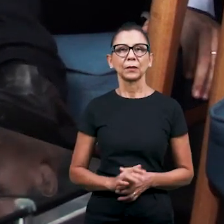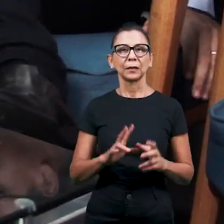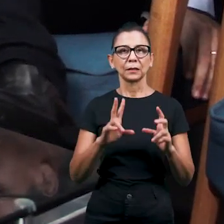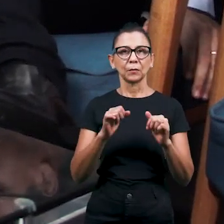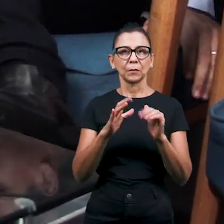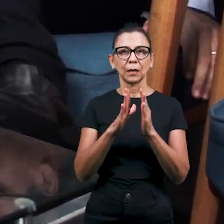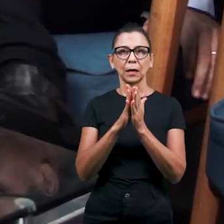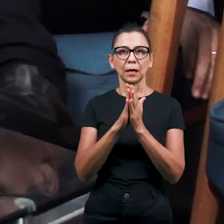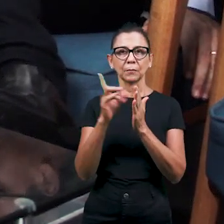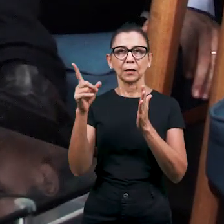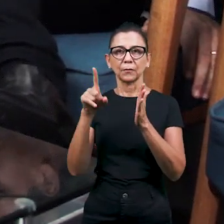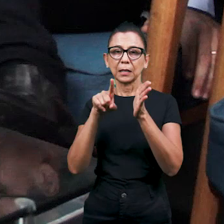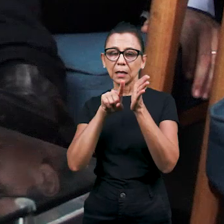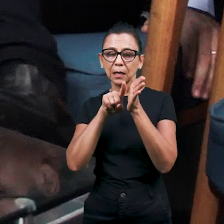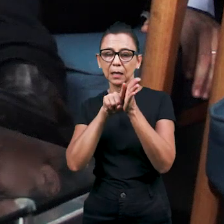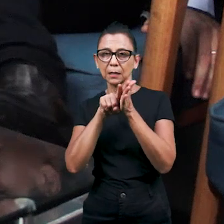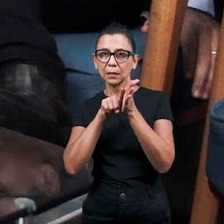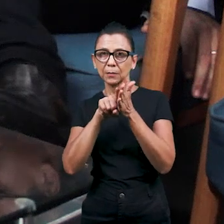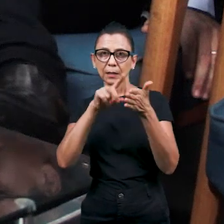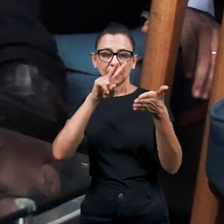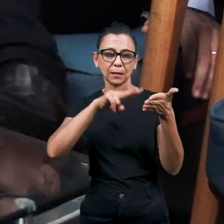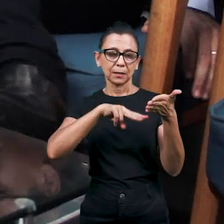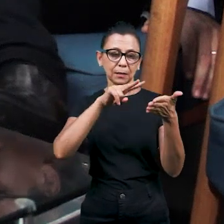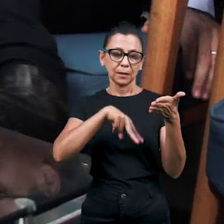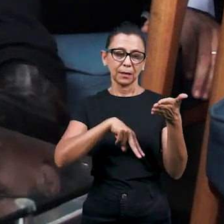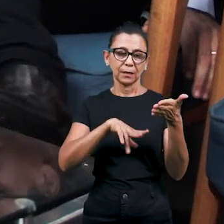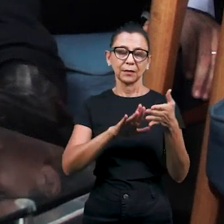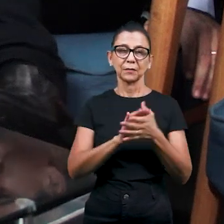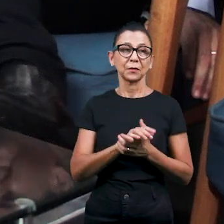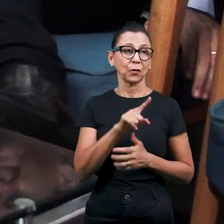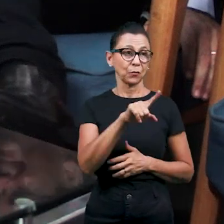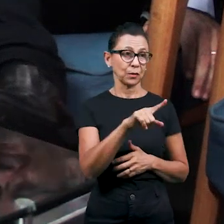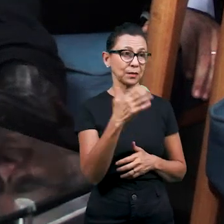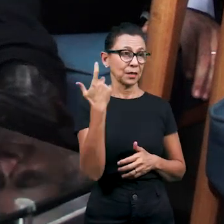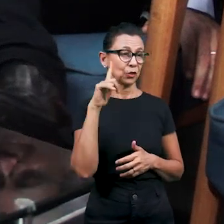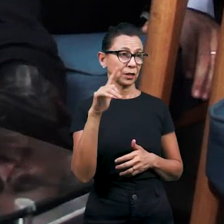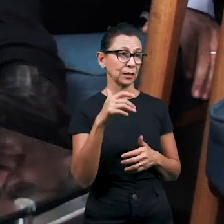Uhum. Ela vai deixar sempre um versículo, um texto para os jovens.